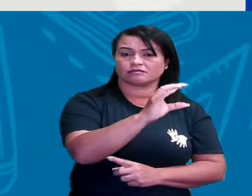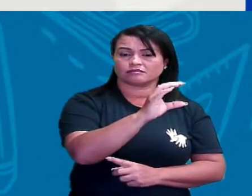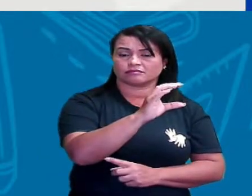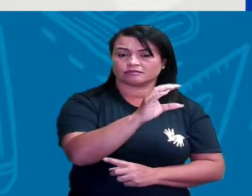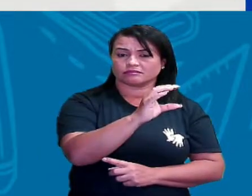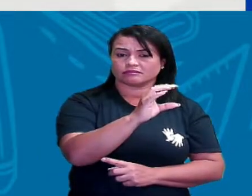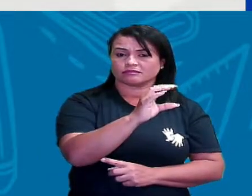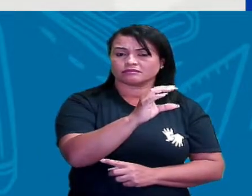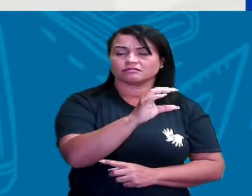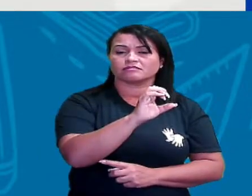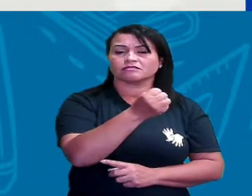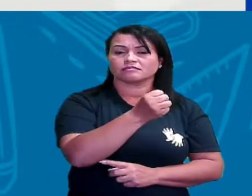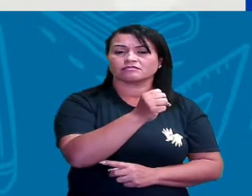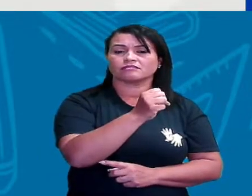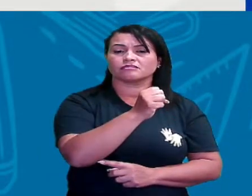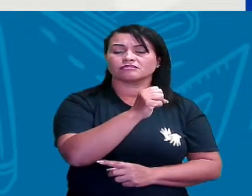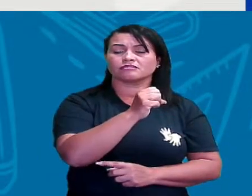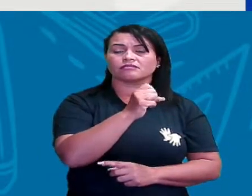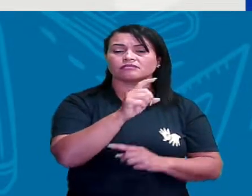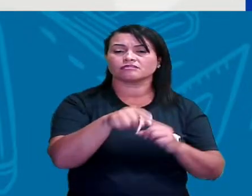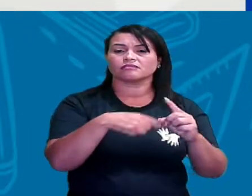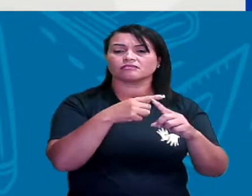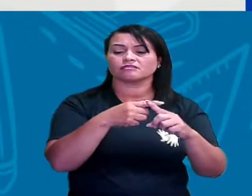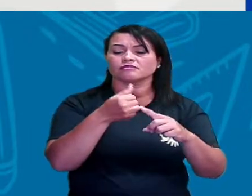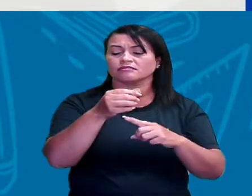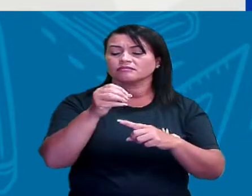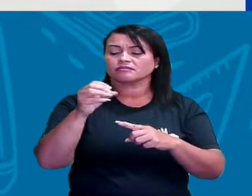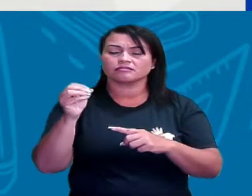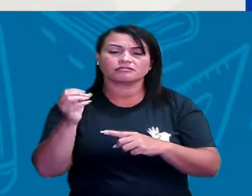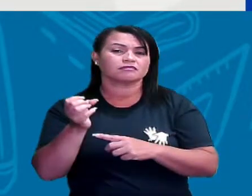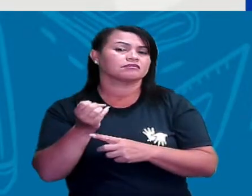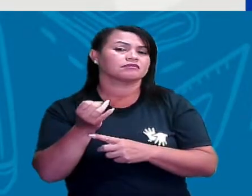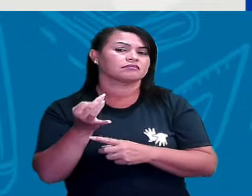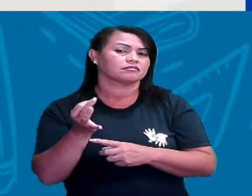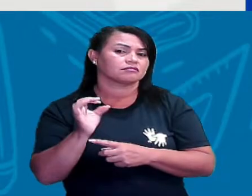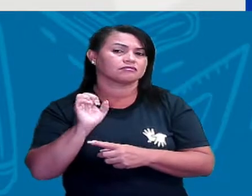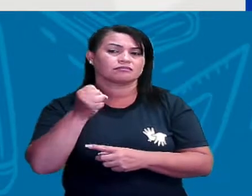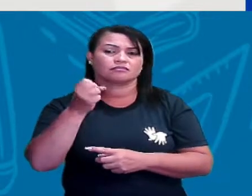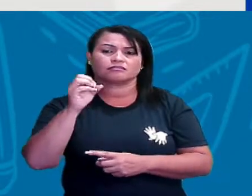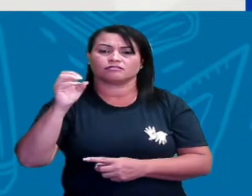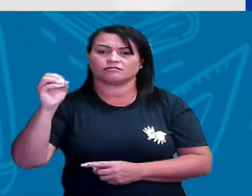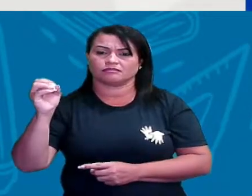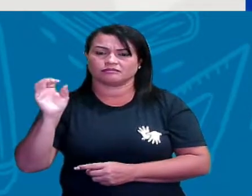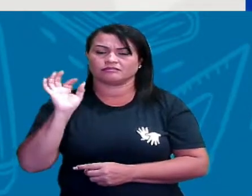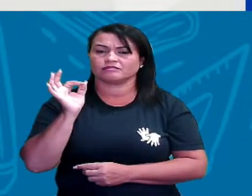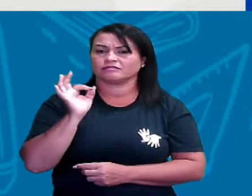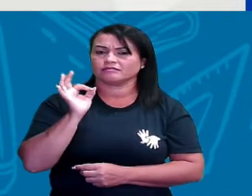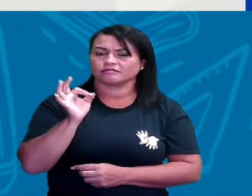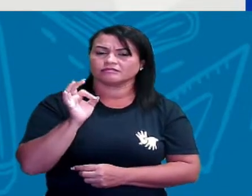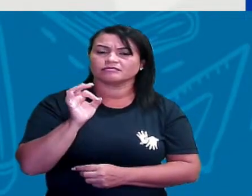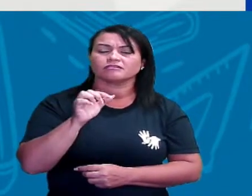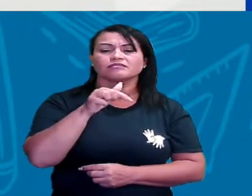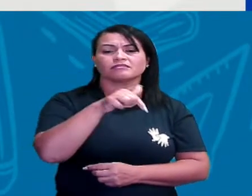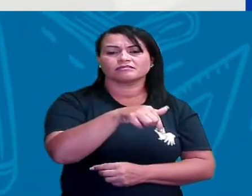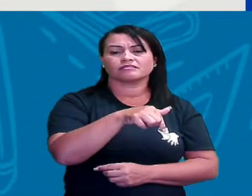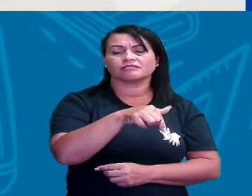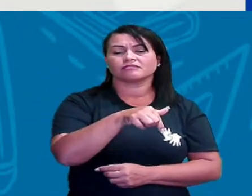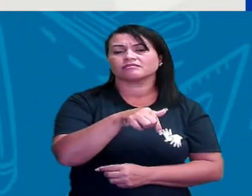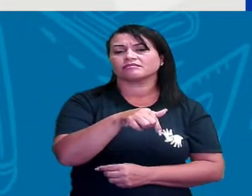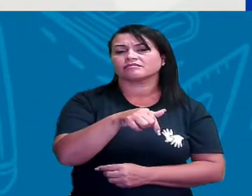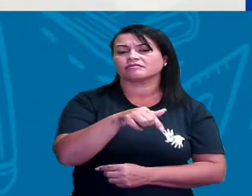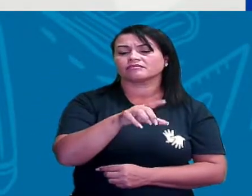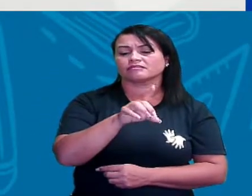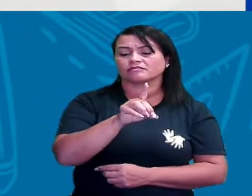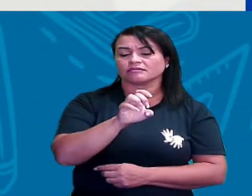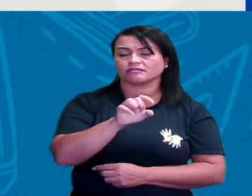centenas, não é isso? Então, eu tenho 8 vezes 100, que é igual a quanto? A 800. Não é isso? 7 dezenas, por quê? Porque se eu